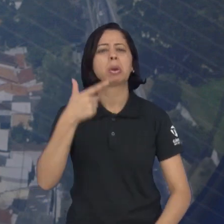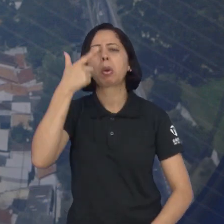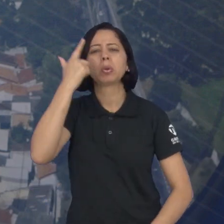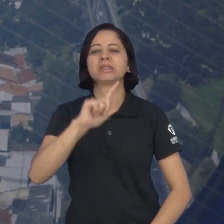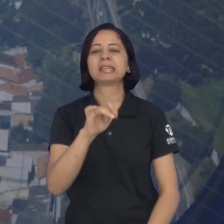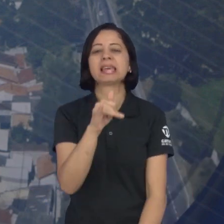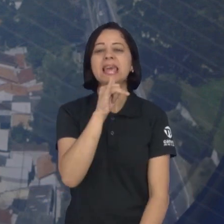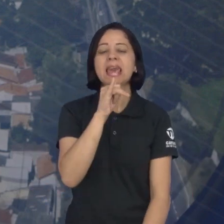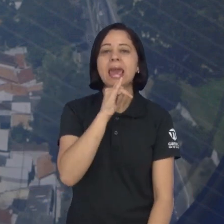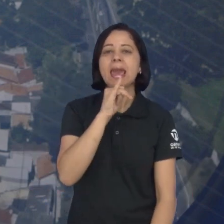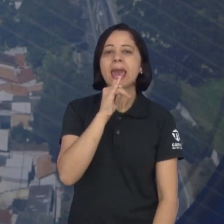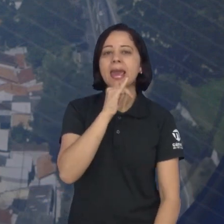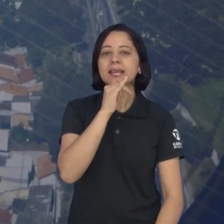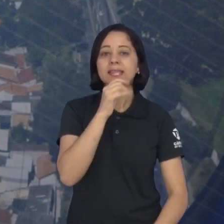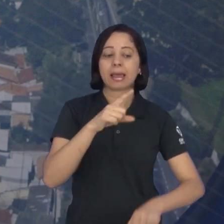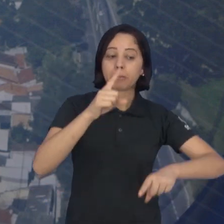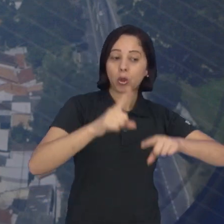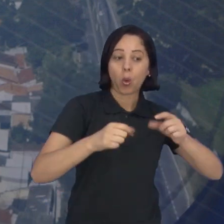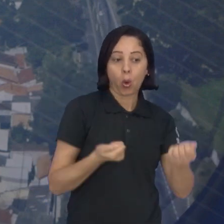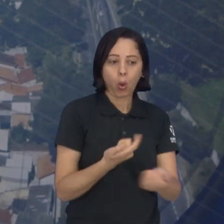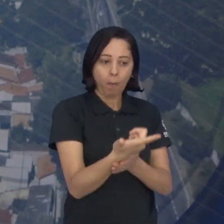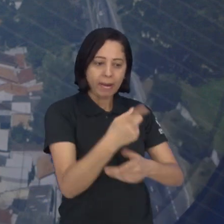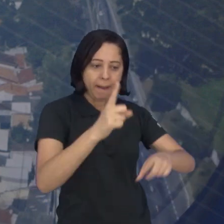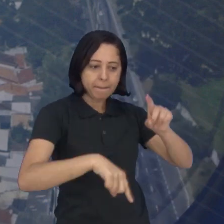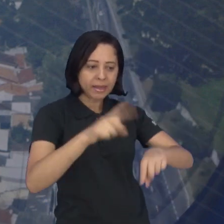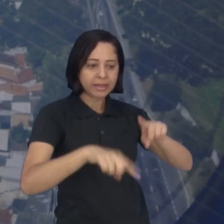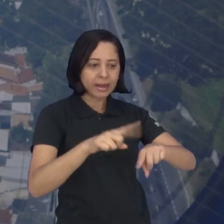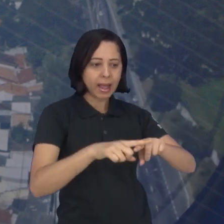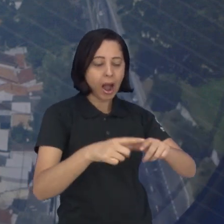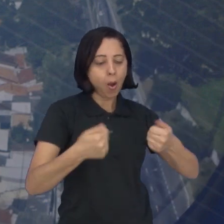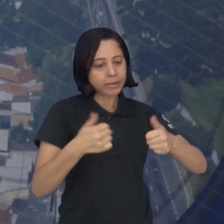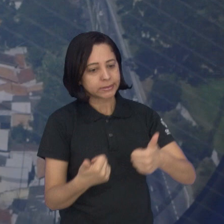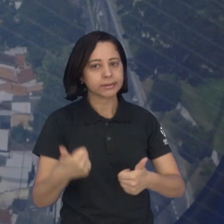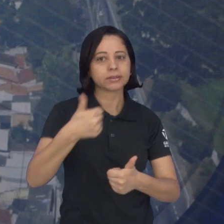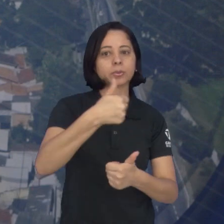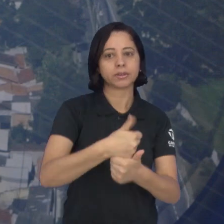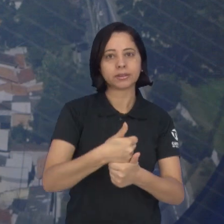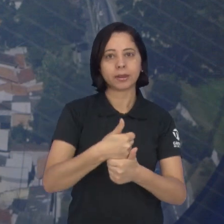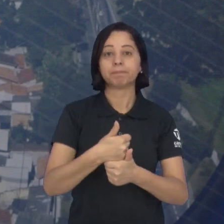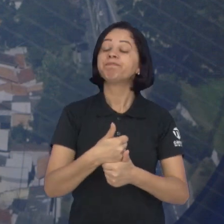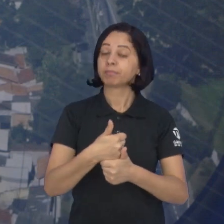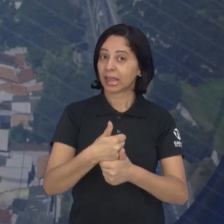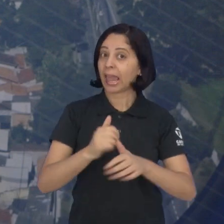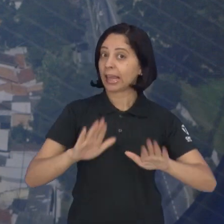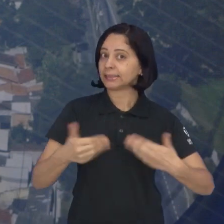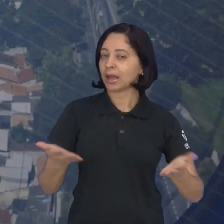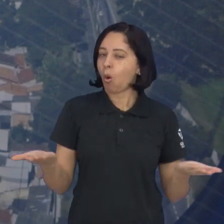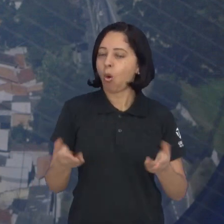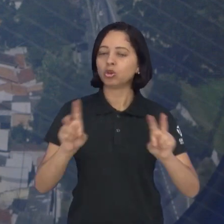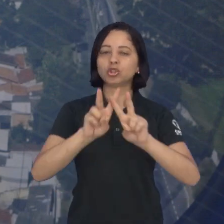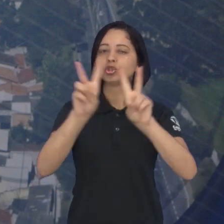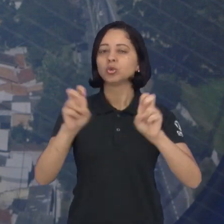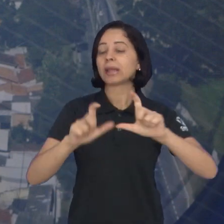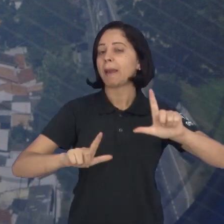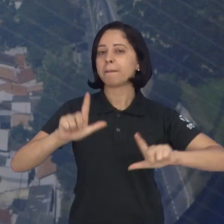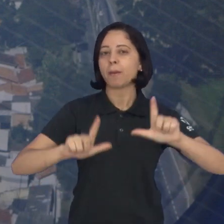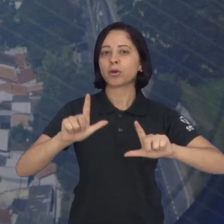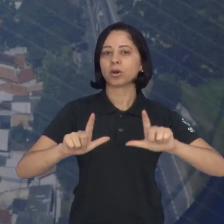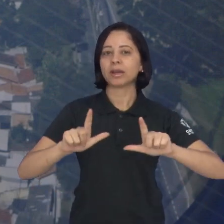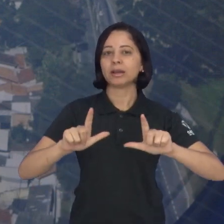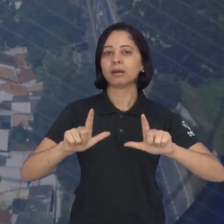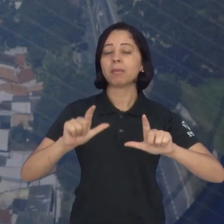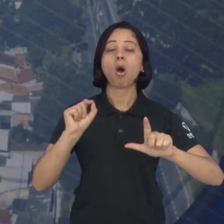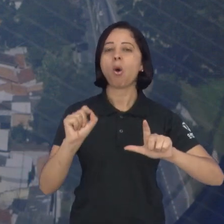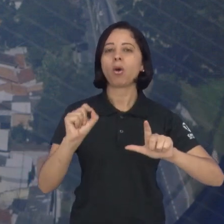ou um ressarcimento de um produto, por exemplo. Direitos do consumidor, portanto, é o tema que dialogaremos